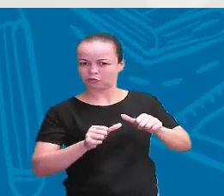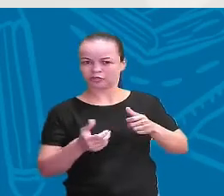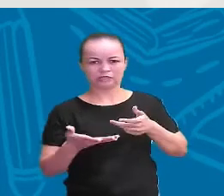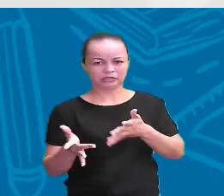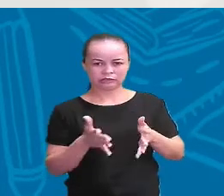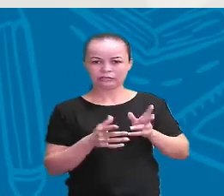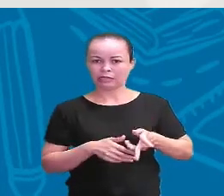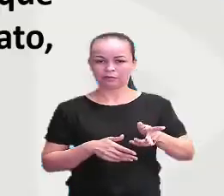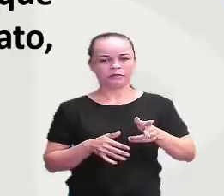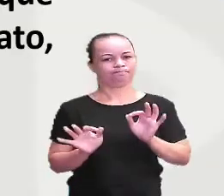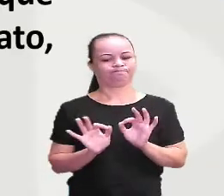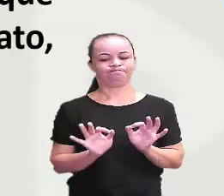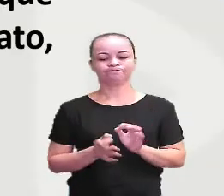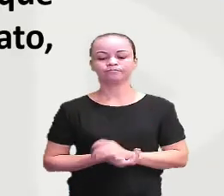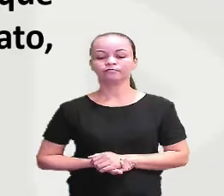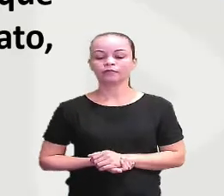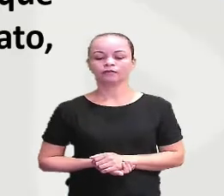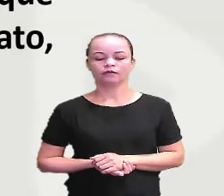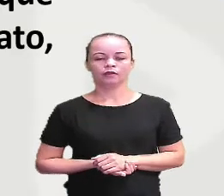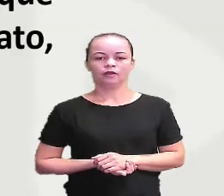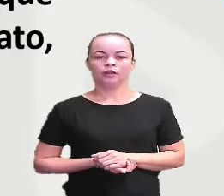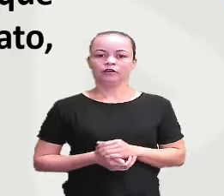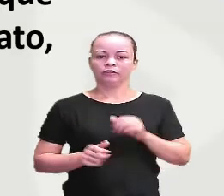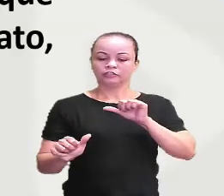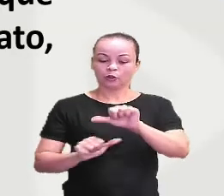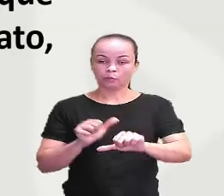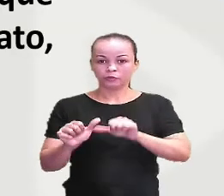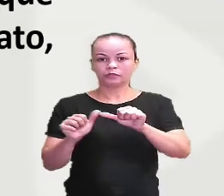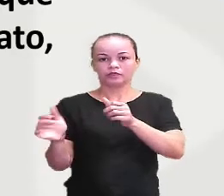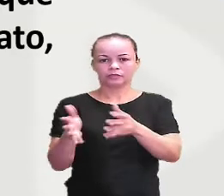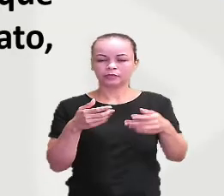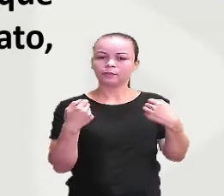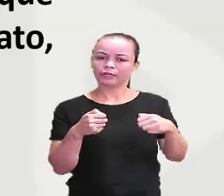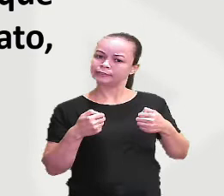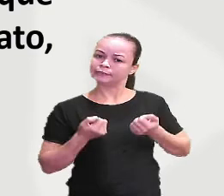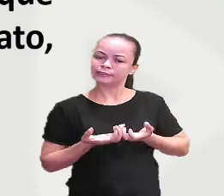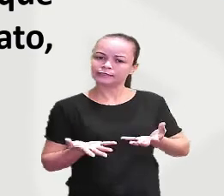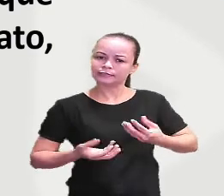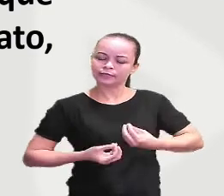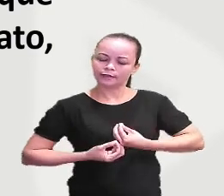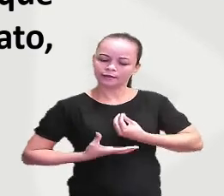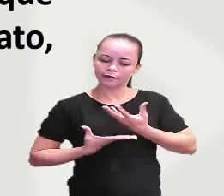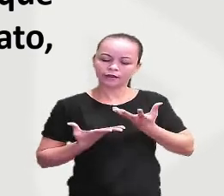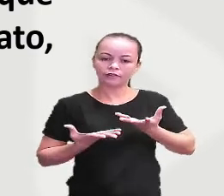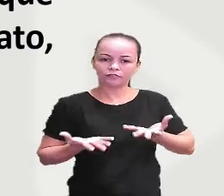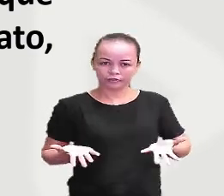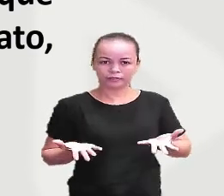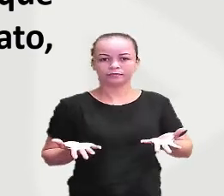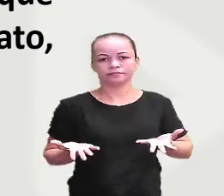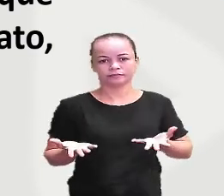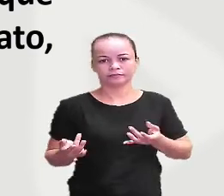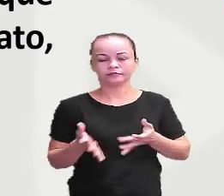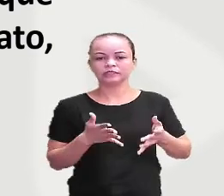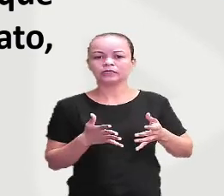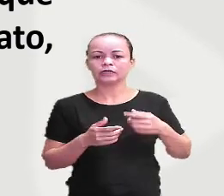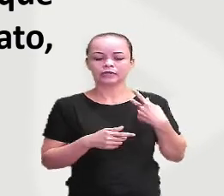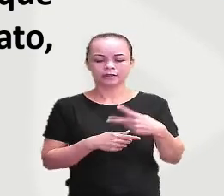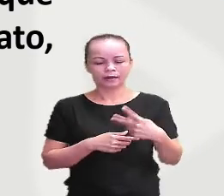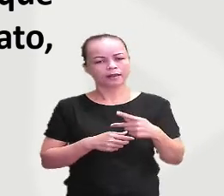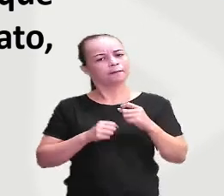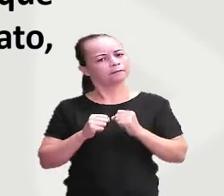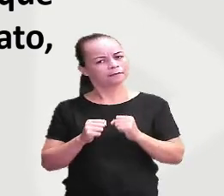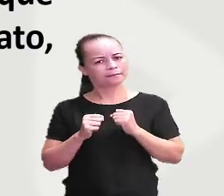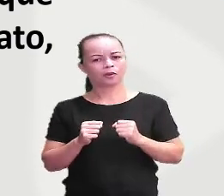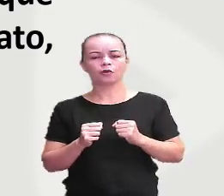certo? Uma vez que a mudança deve ser espontânea e vir de dentro para fora. E que ela possa, de